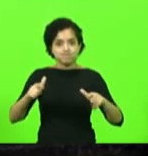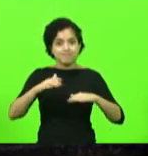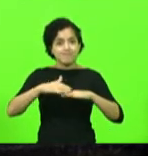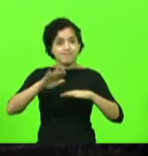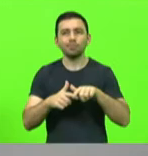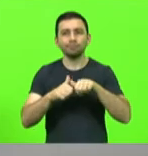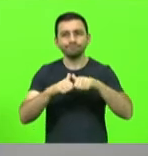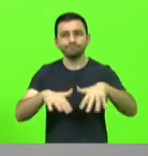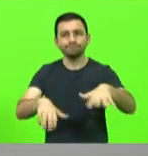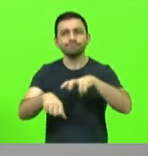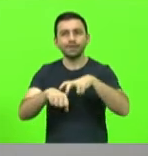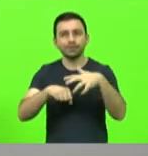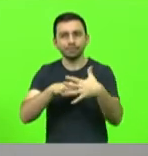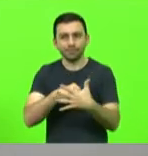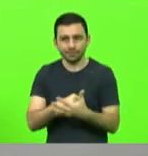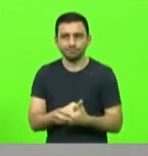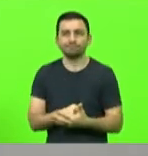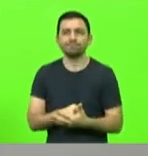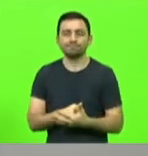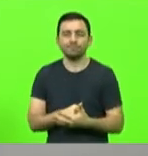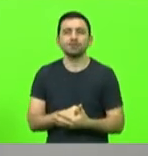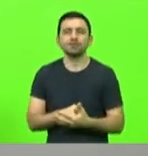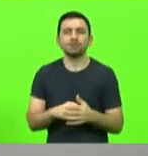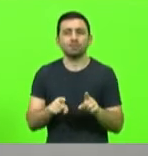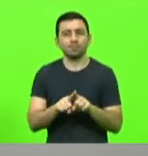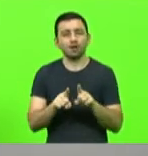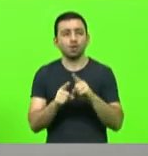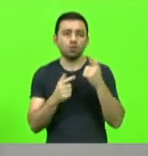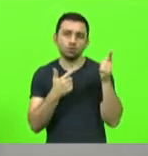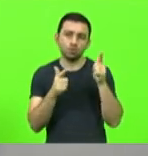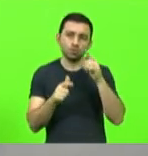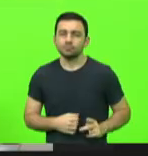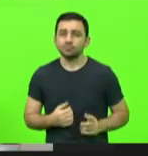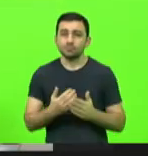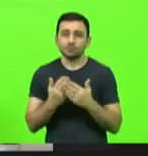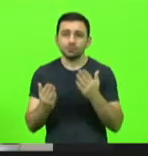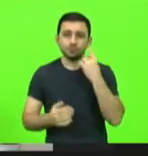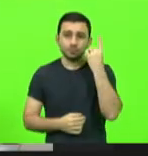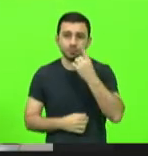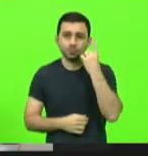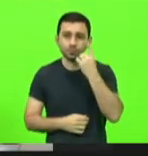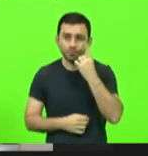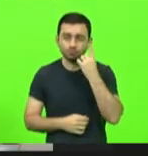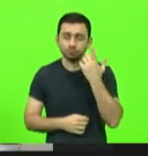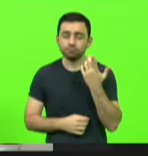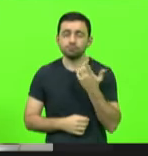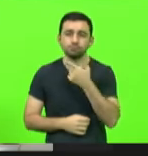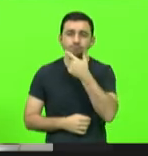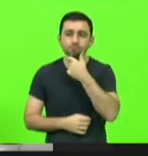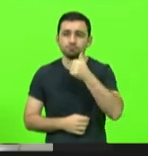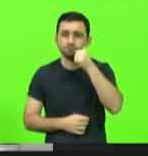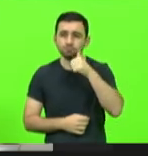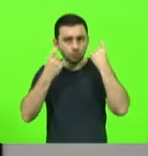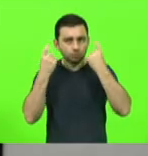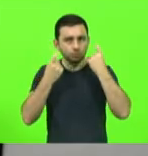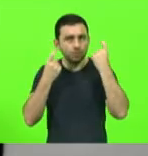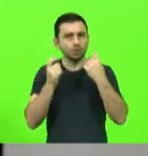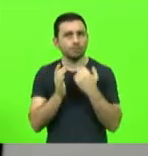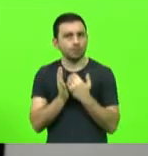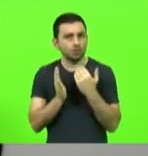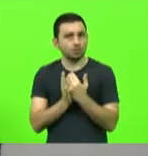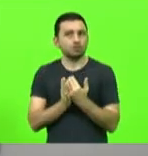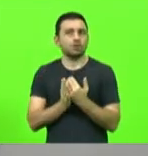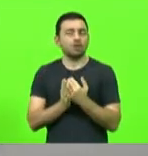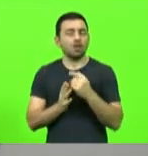próximos anos. O deputado Neudis Areta, que tem acompanhado essa situação, fez novamente um apelo ao governo do estado. A questão